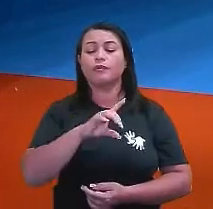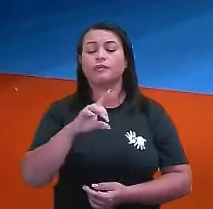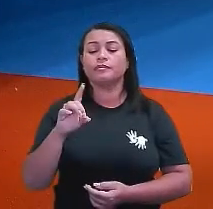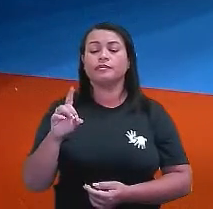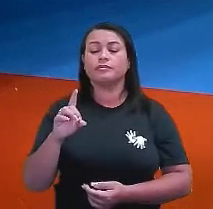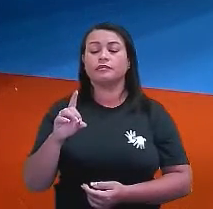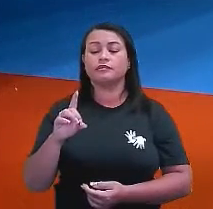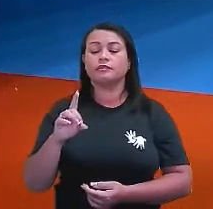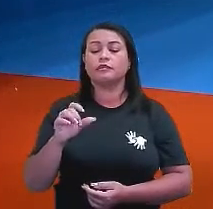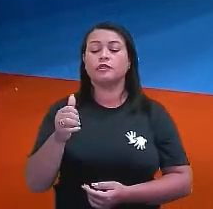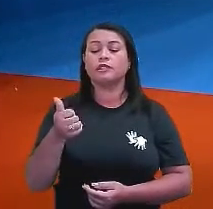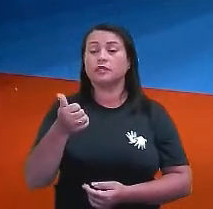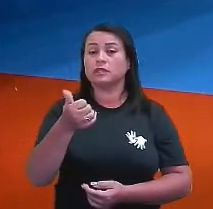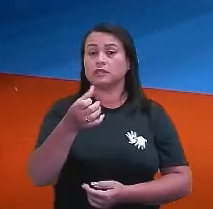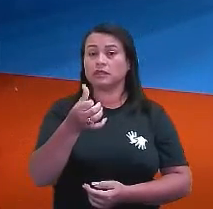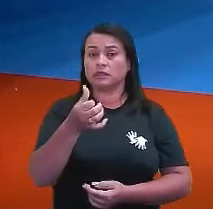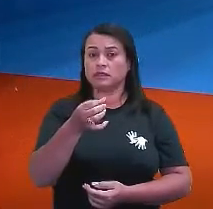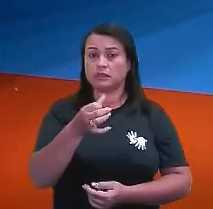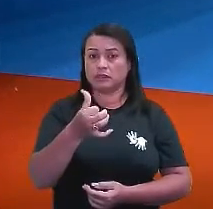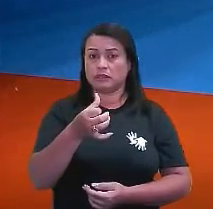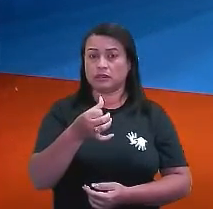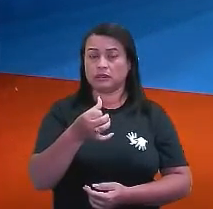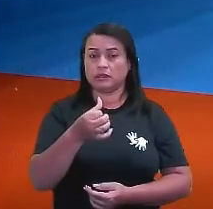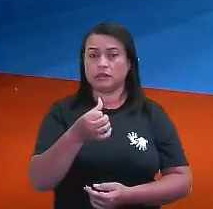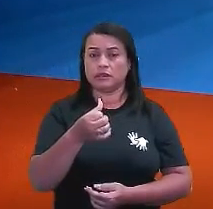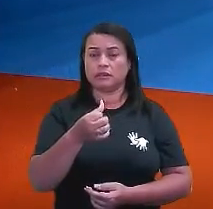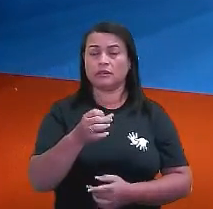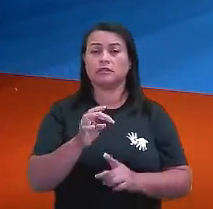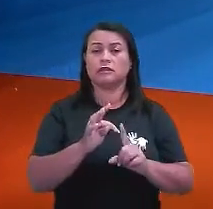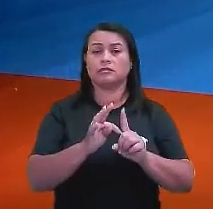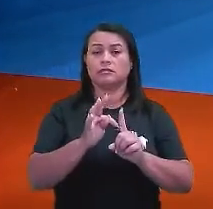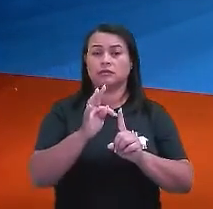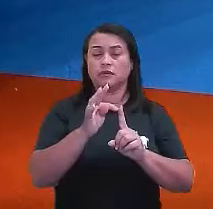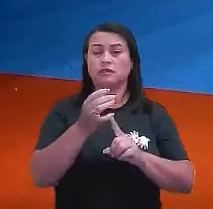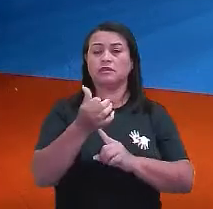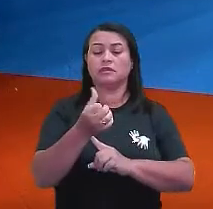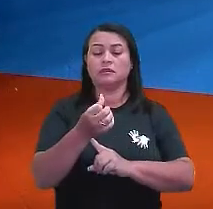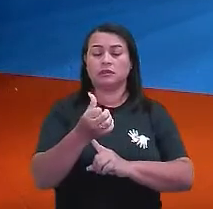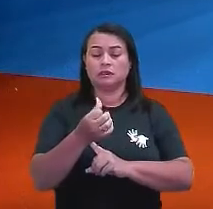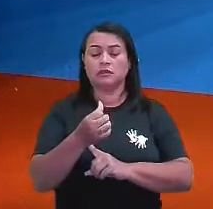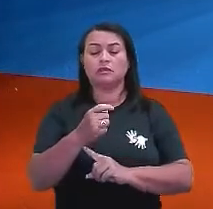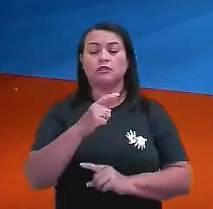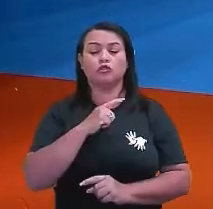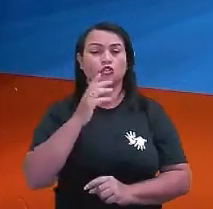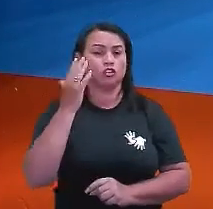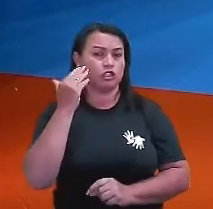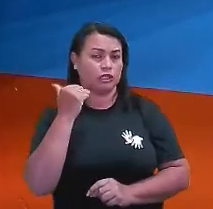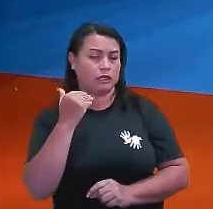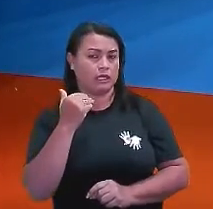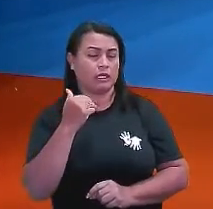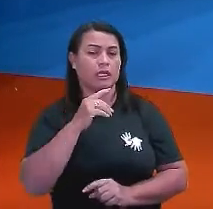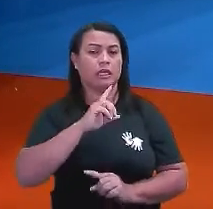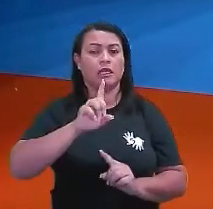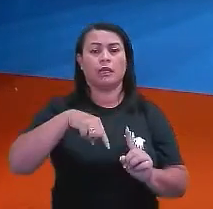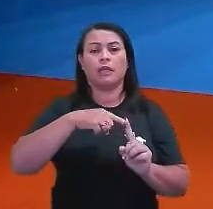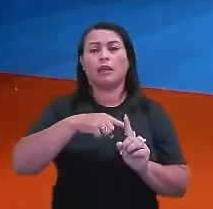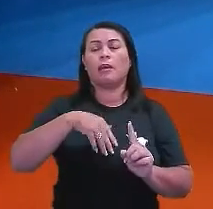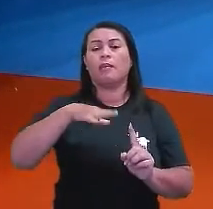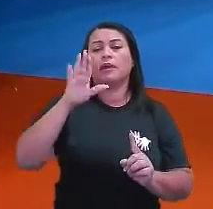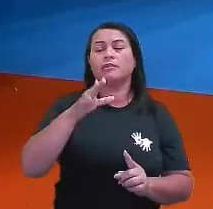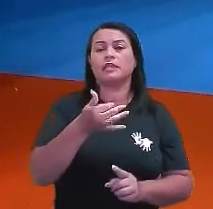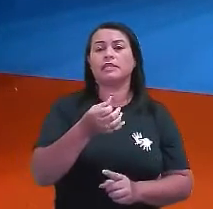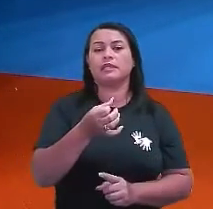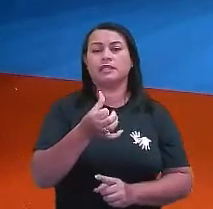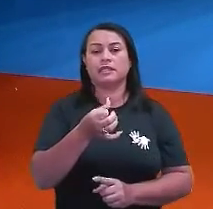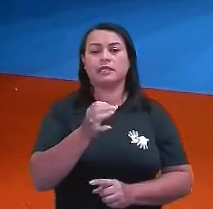foi. Foi 16, tá? Então, eu já sei que a medida, né, temperatura máxima registrada foi